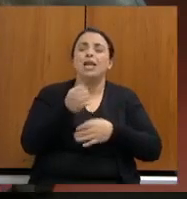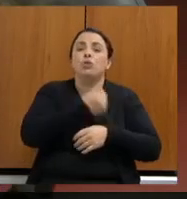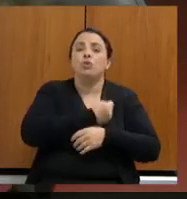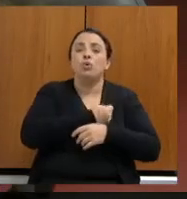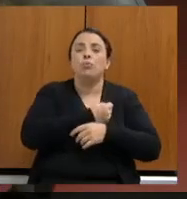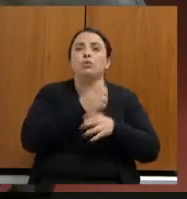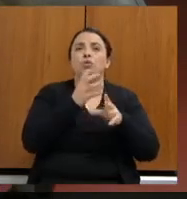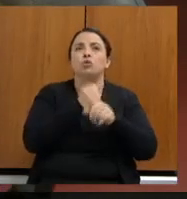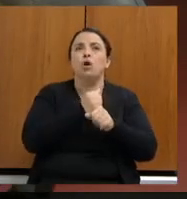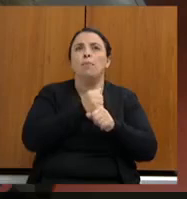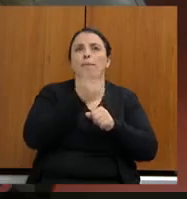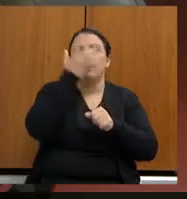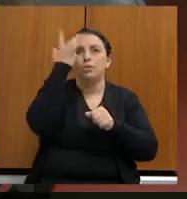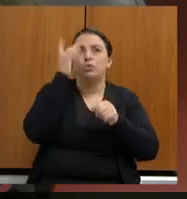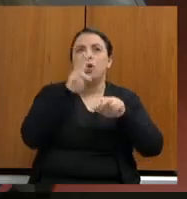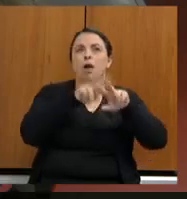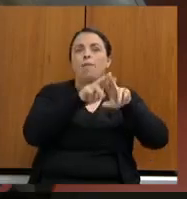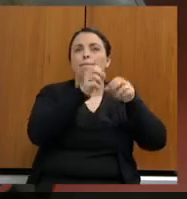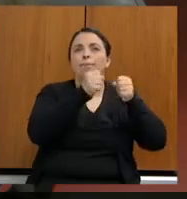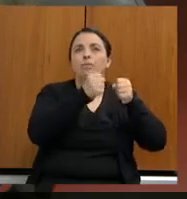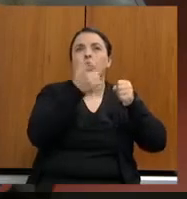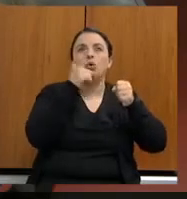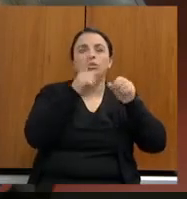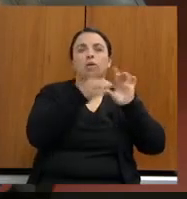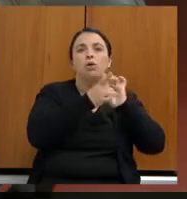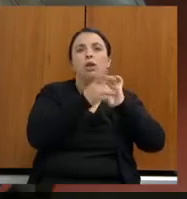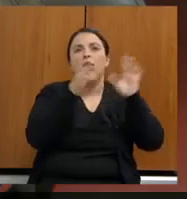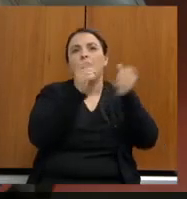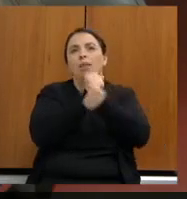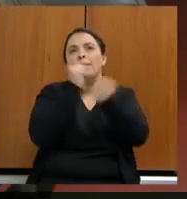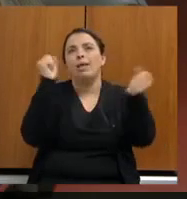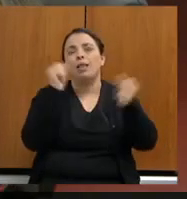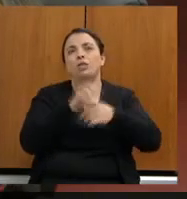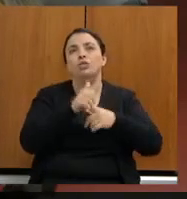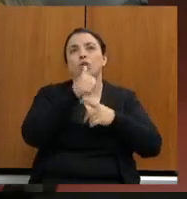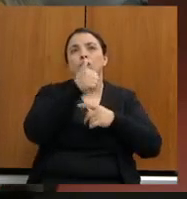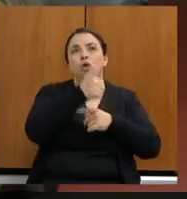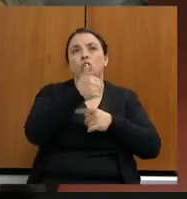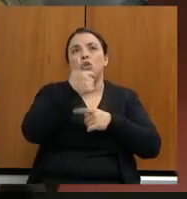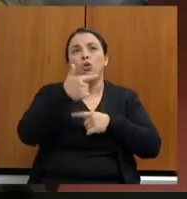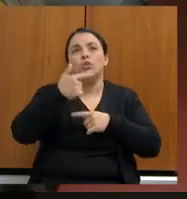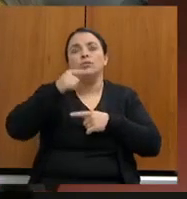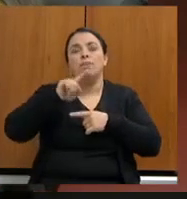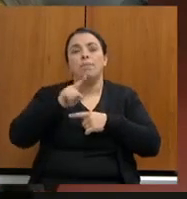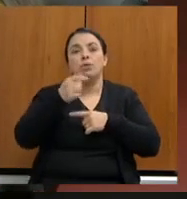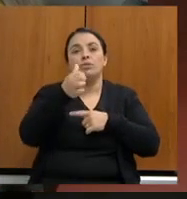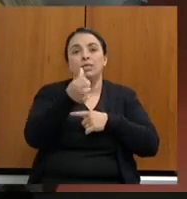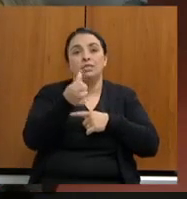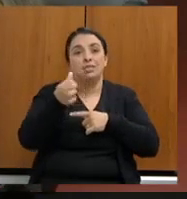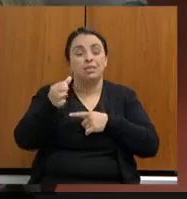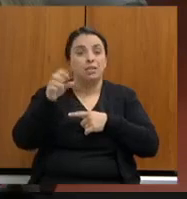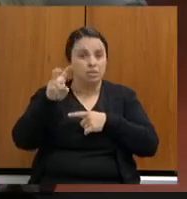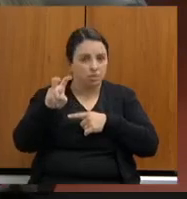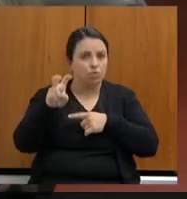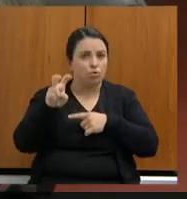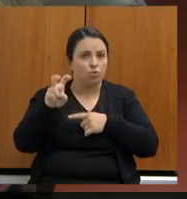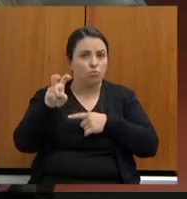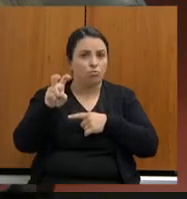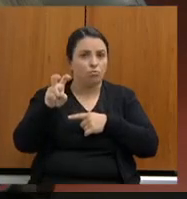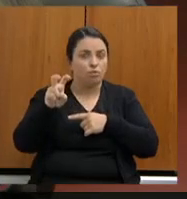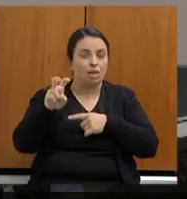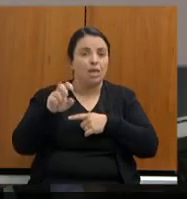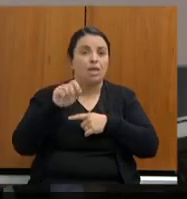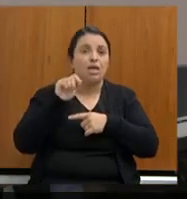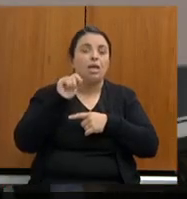12385 eu tenho que ir que nesse e que durante a soltura dele né 16 ou 32 mil e vinte a trinta